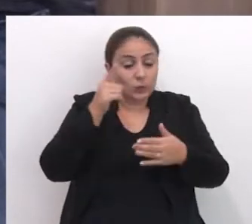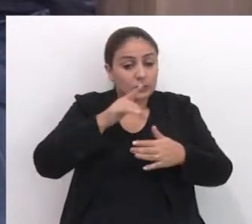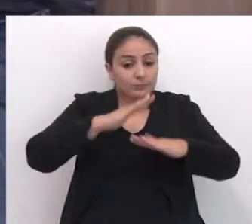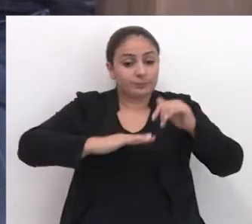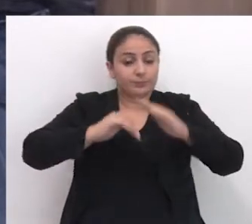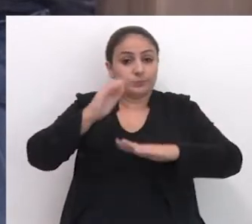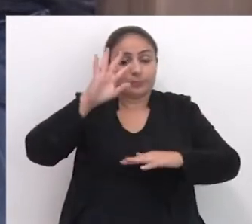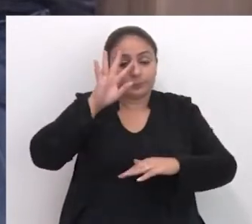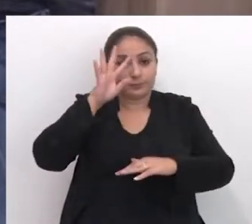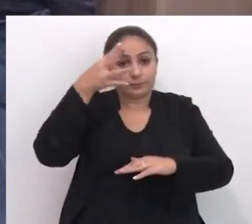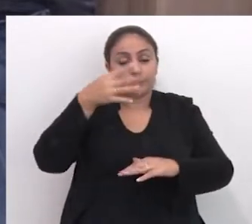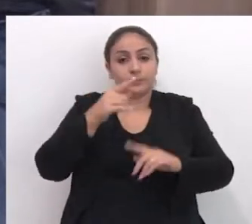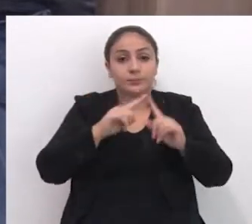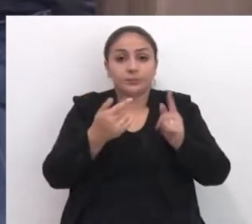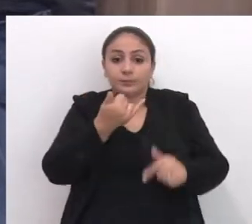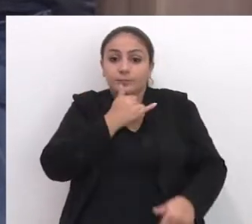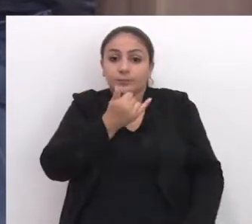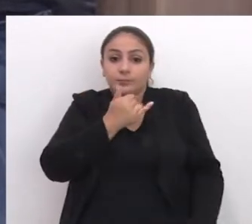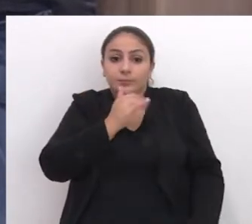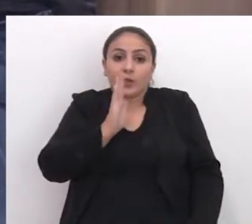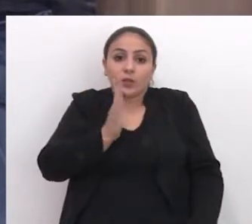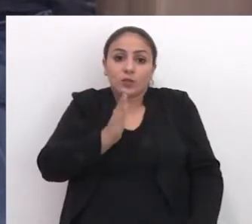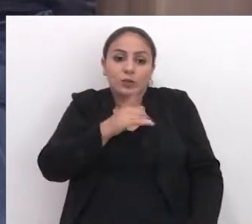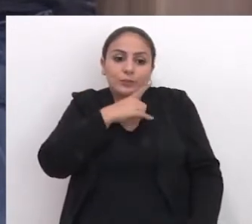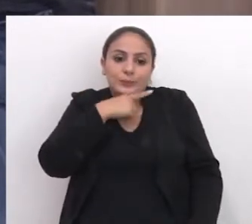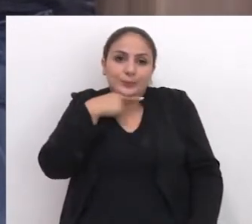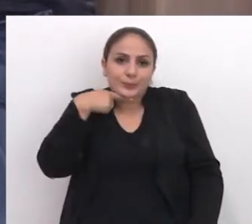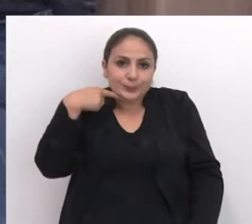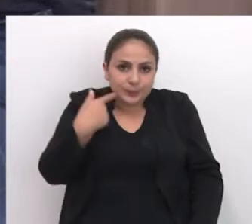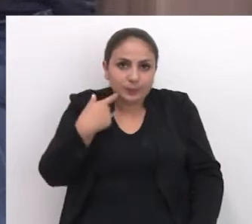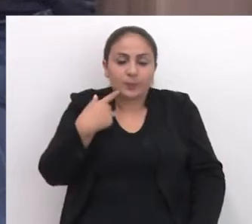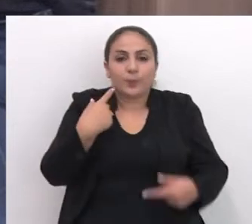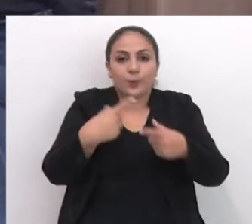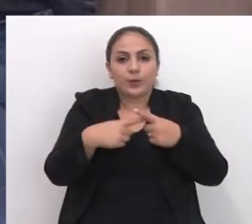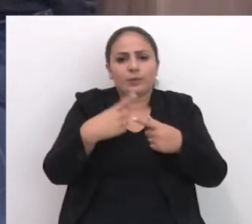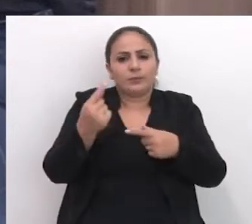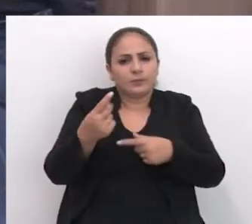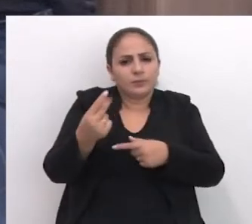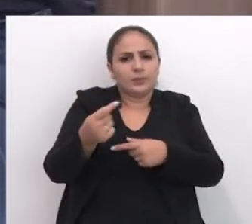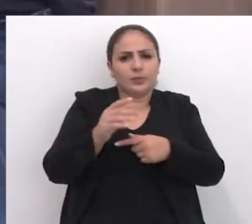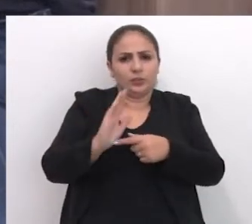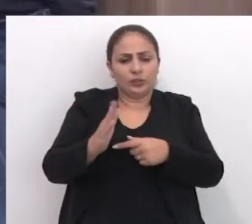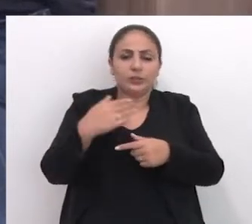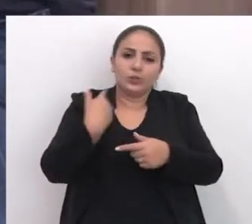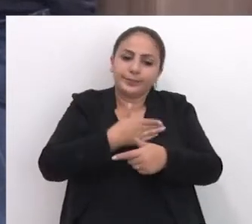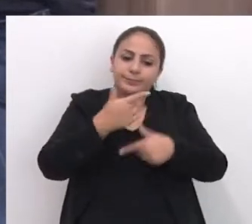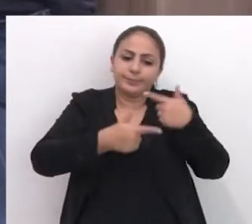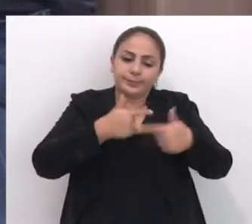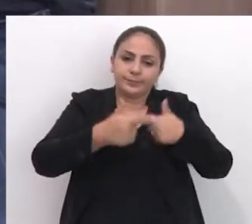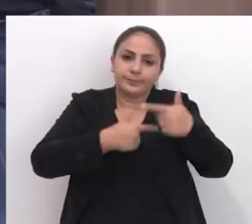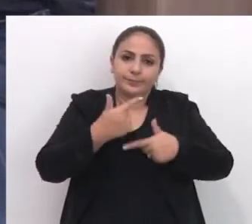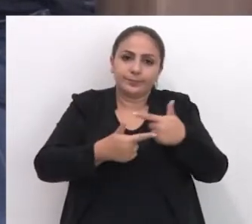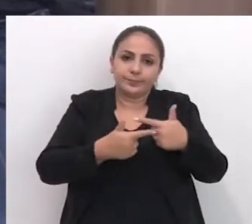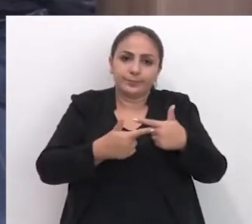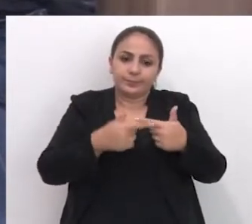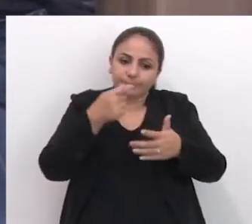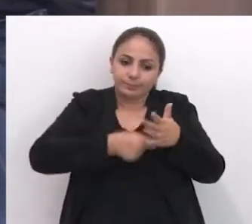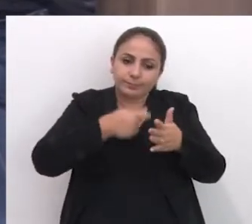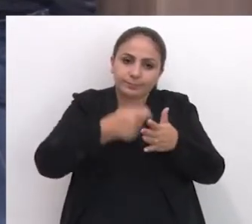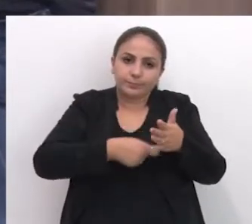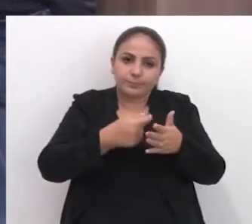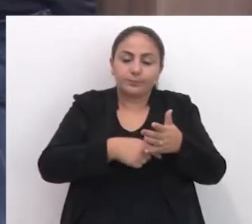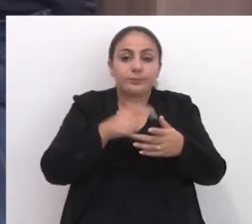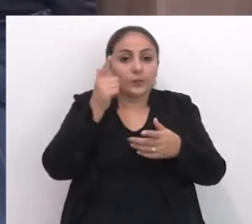uma solução que, infelizmente, já está tardando, não é? Porque já há algum tempo nós temos trabalhado nesse tema e,